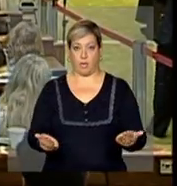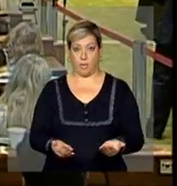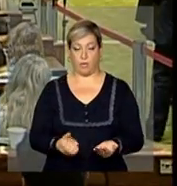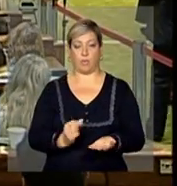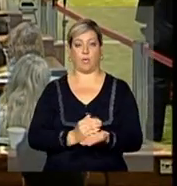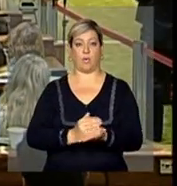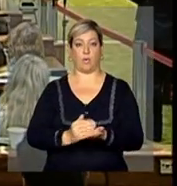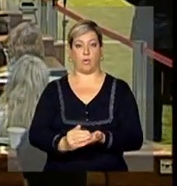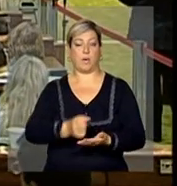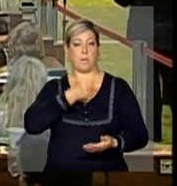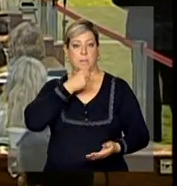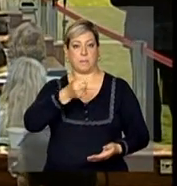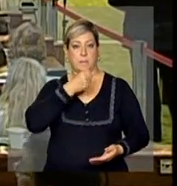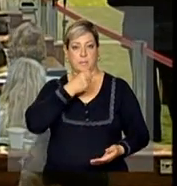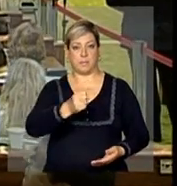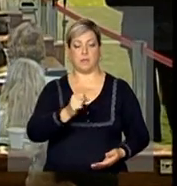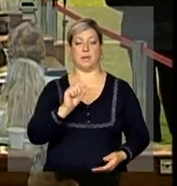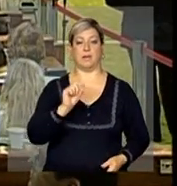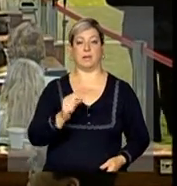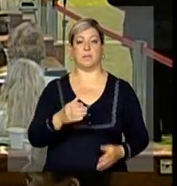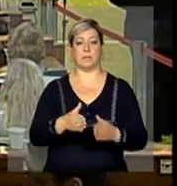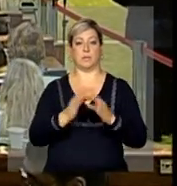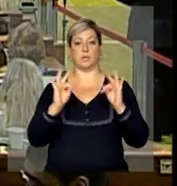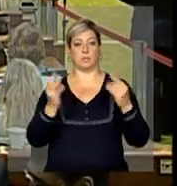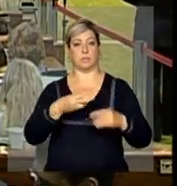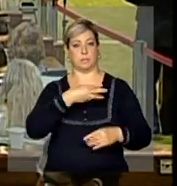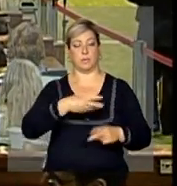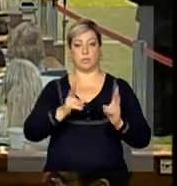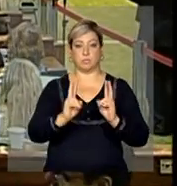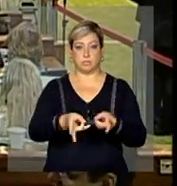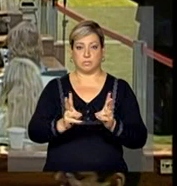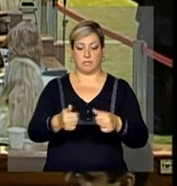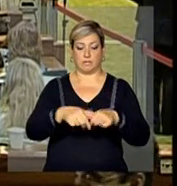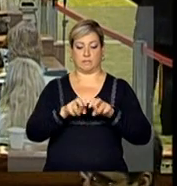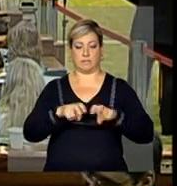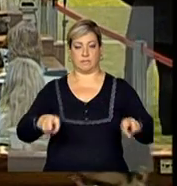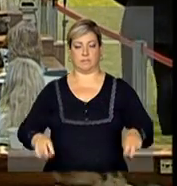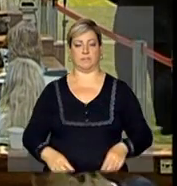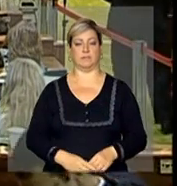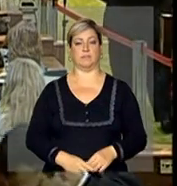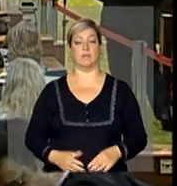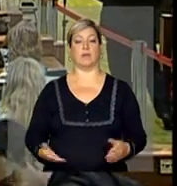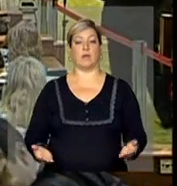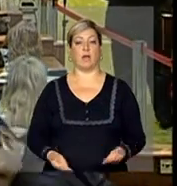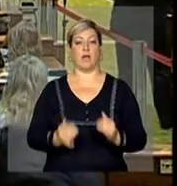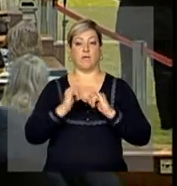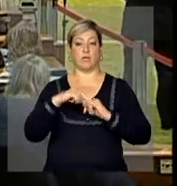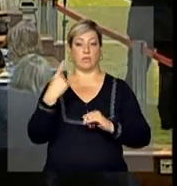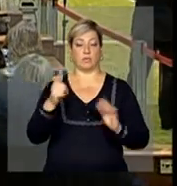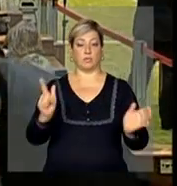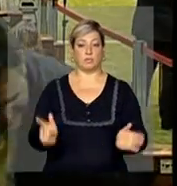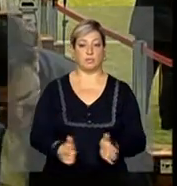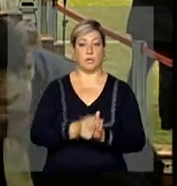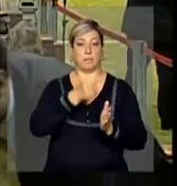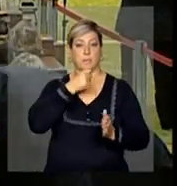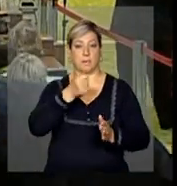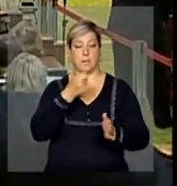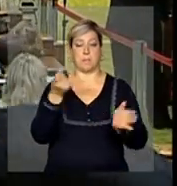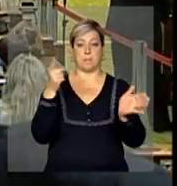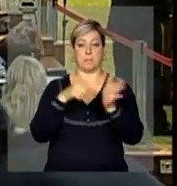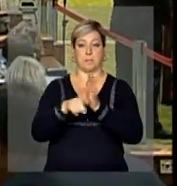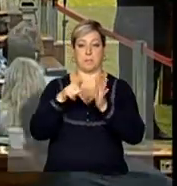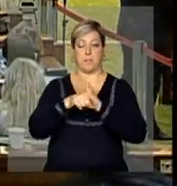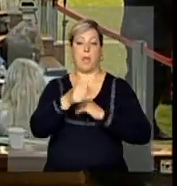Daremos início à coletiva de imprensa. Pedimos que os ministros permaneçam no palco. Informamos aos jornalistas que as perguntas serão